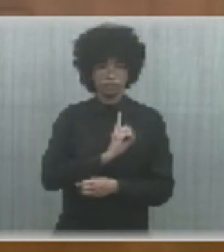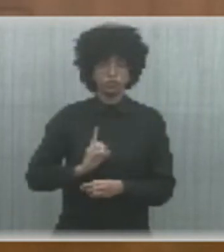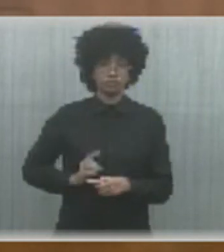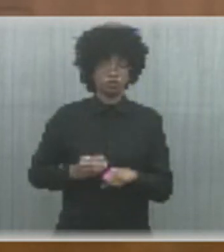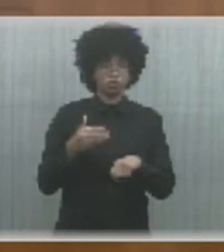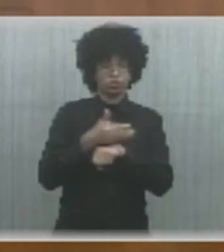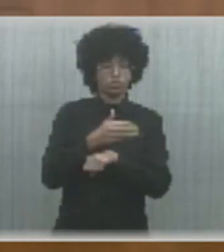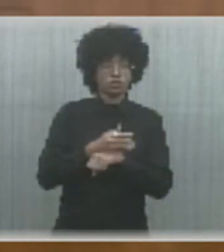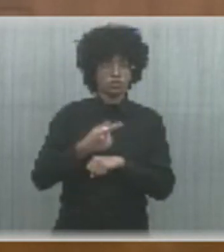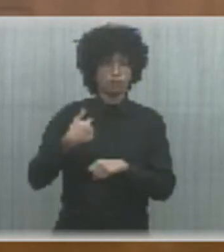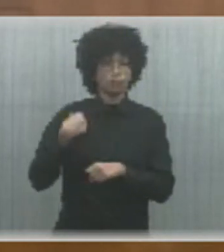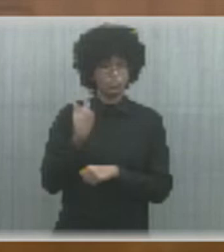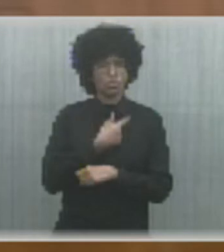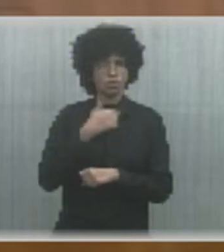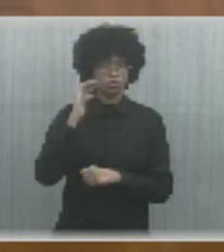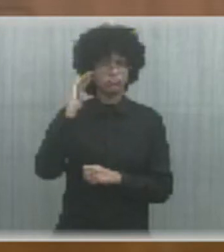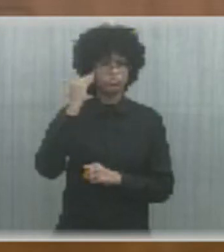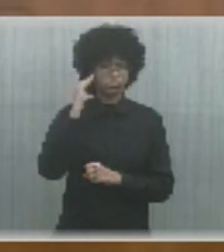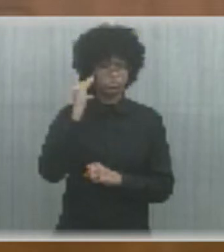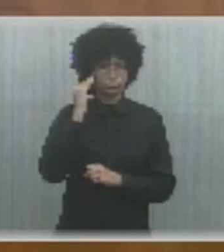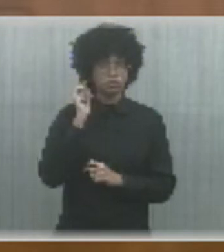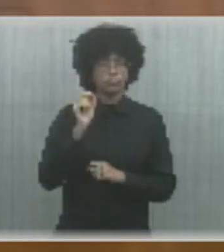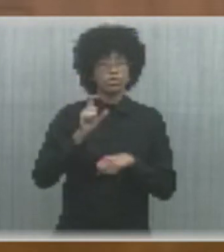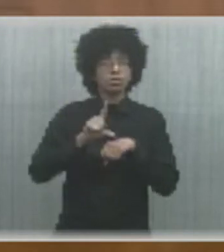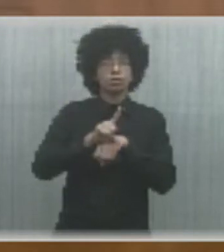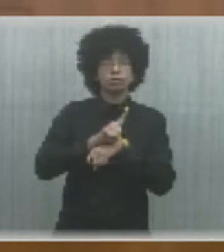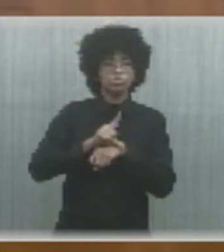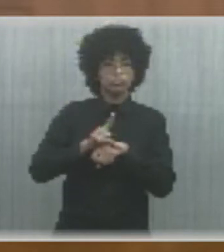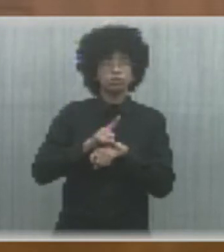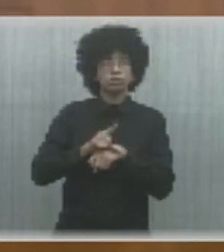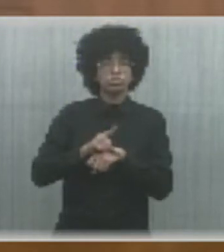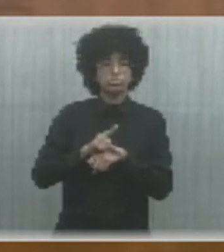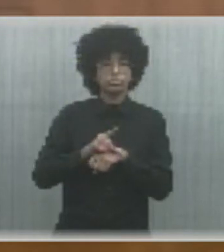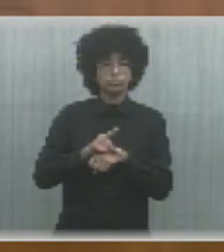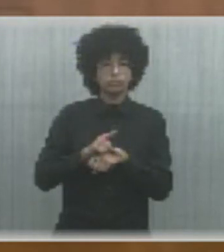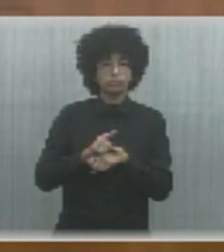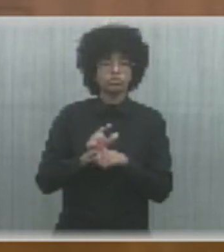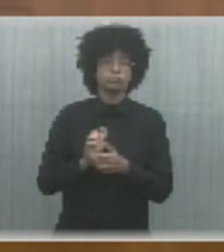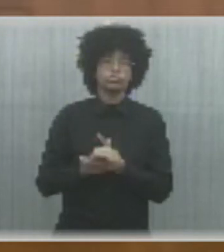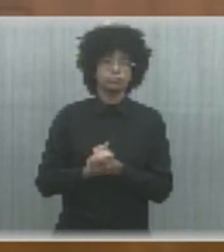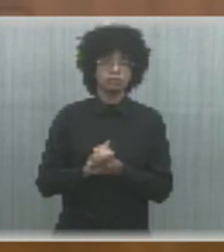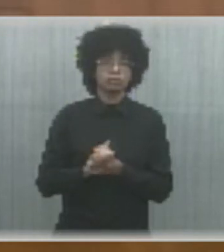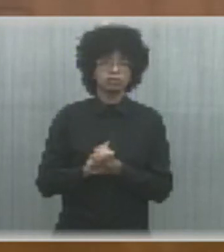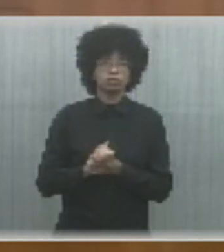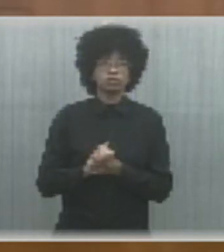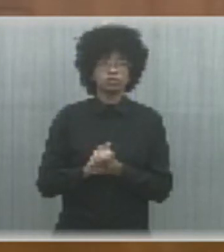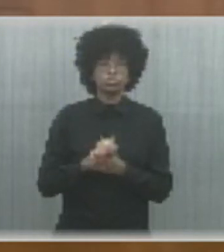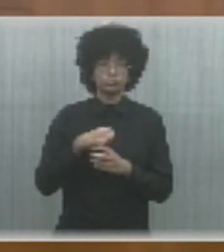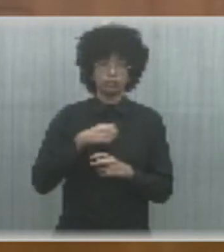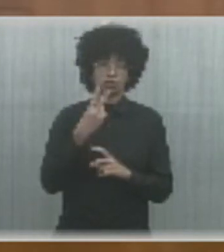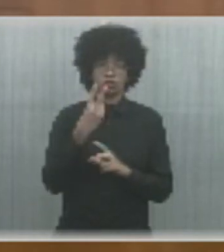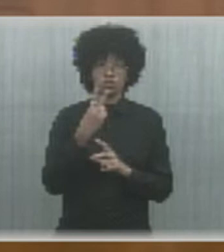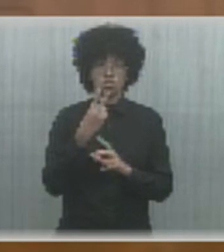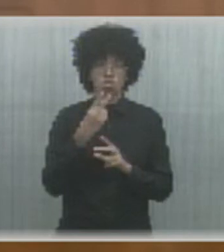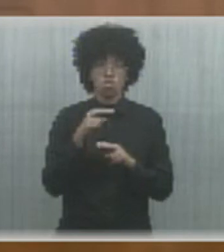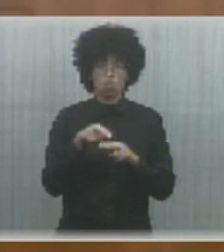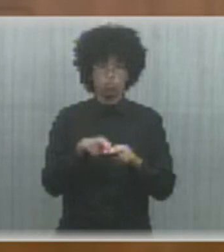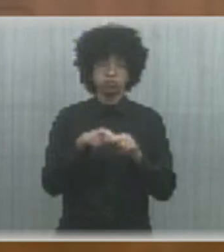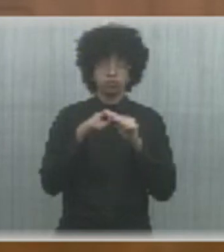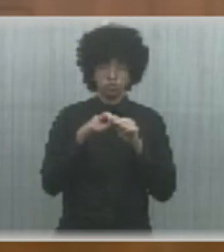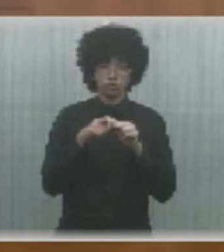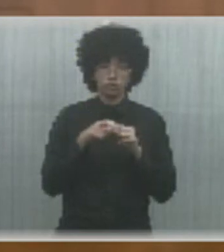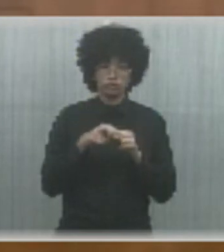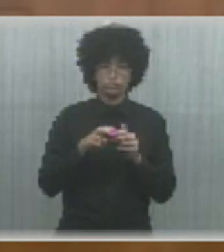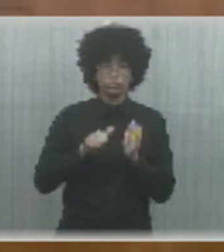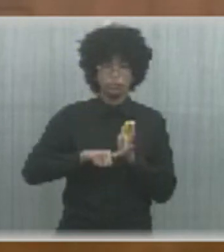nós entendemos que essa legislação é equivocada por 2 motivos. O